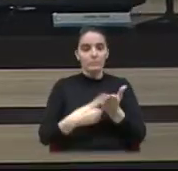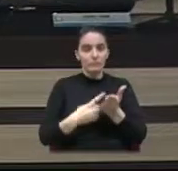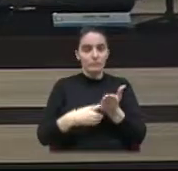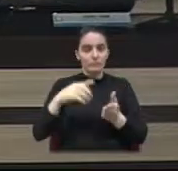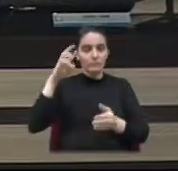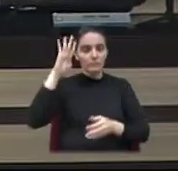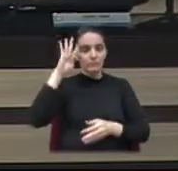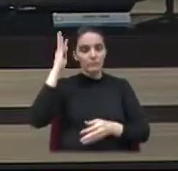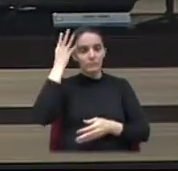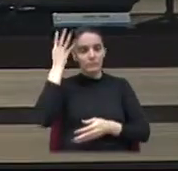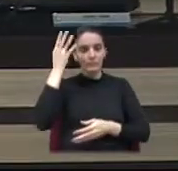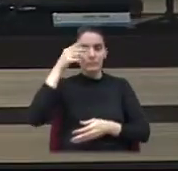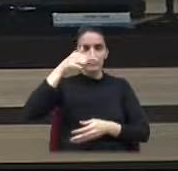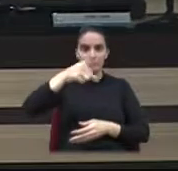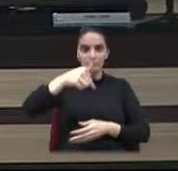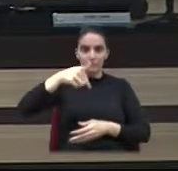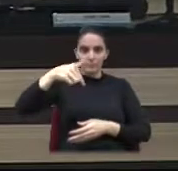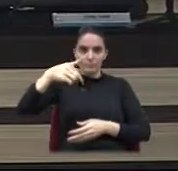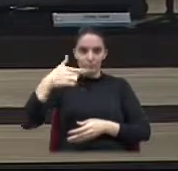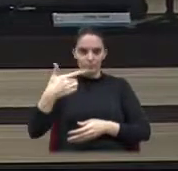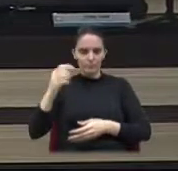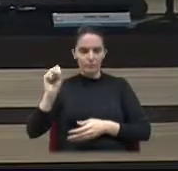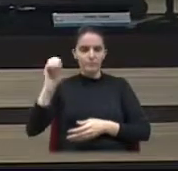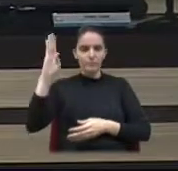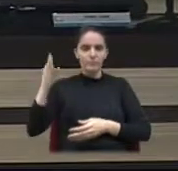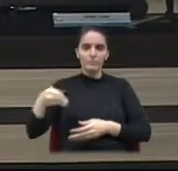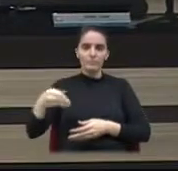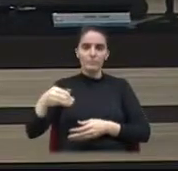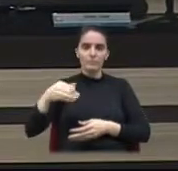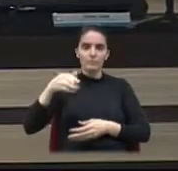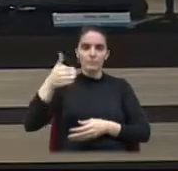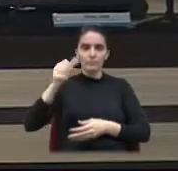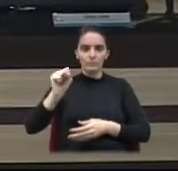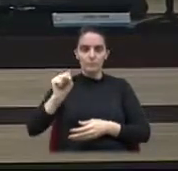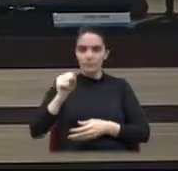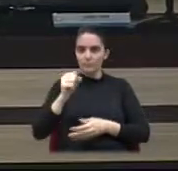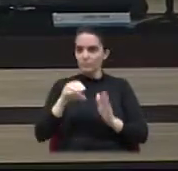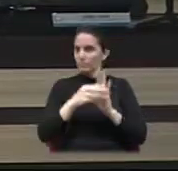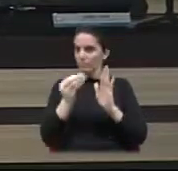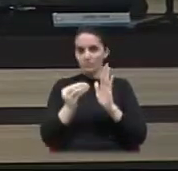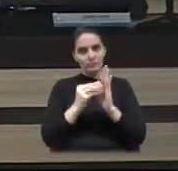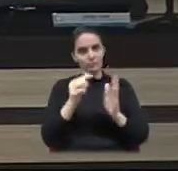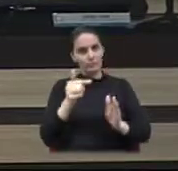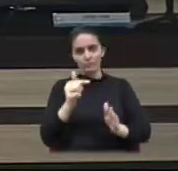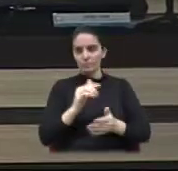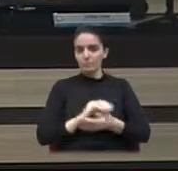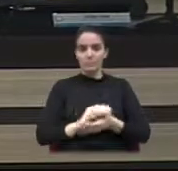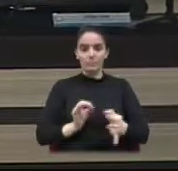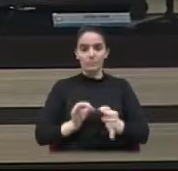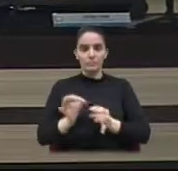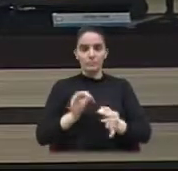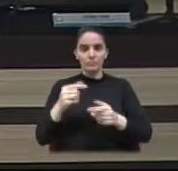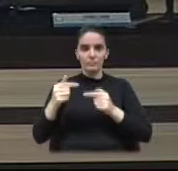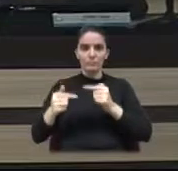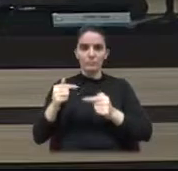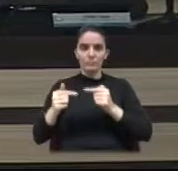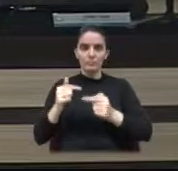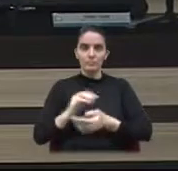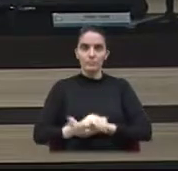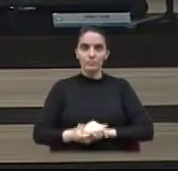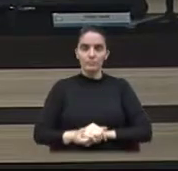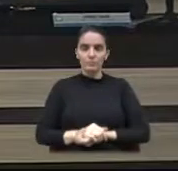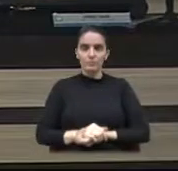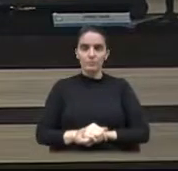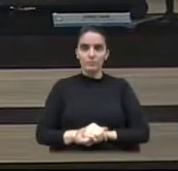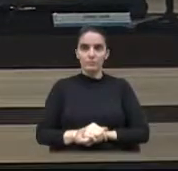728/2018 e da outras providências. O projeto não contém emendas e o parecer é favorável. Projeto de decreto legislativo está em discussão. Escutei,